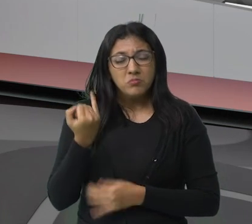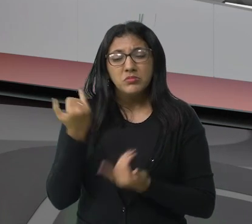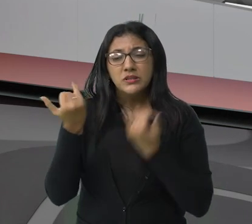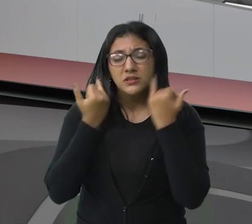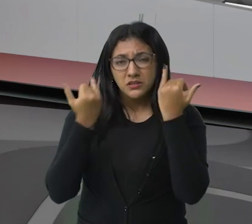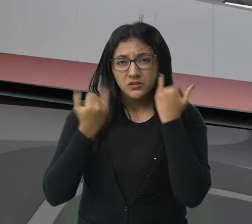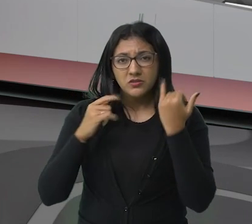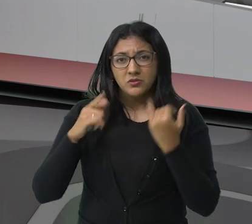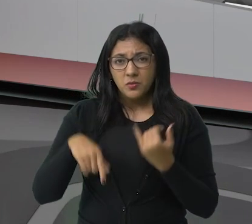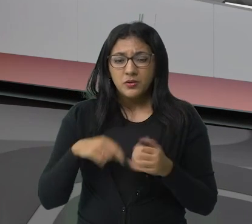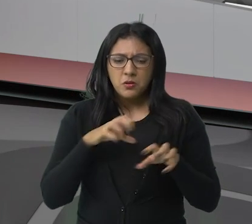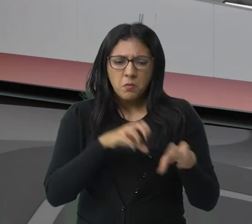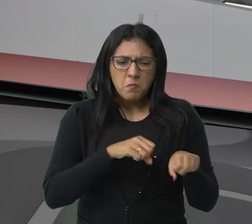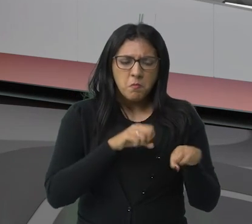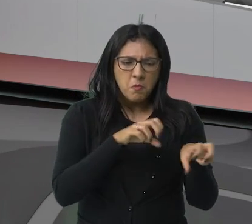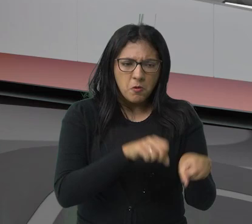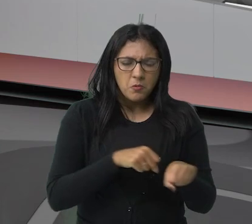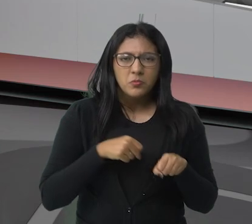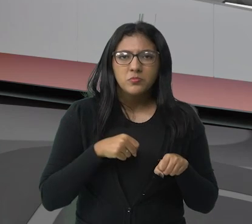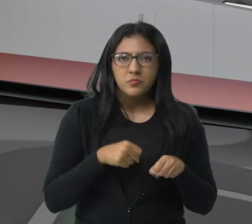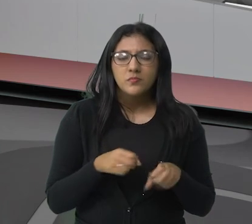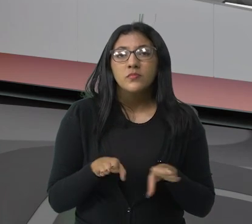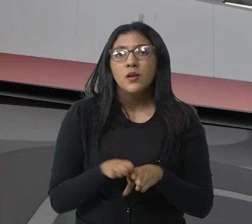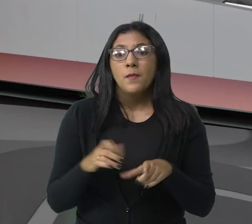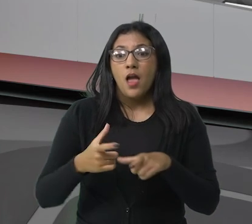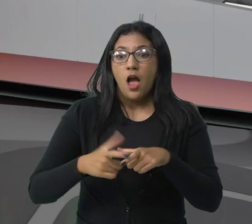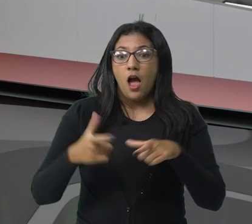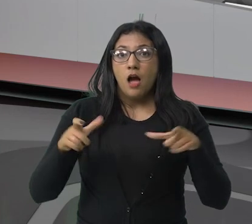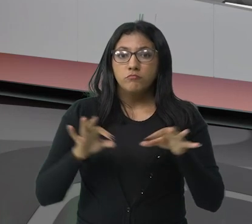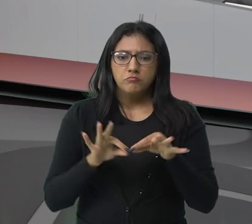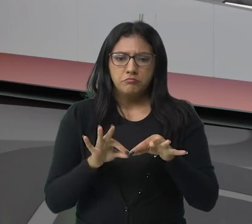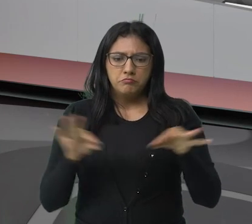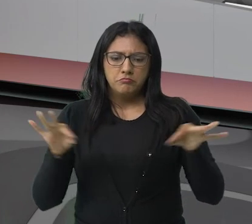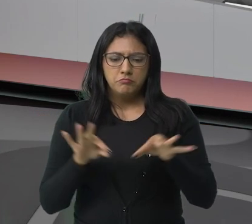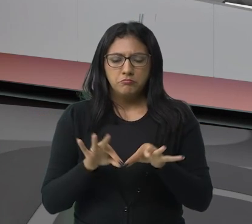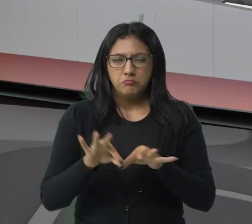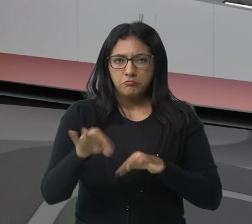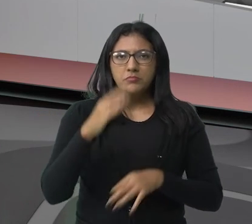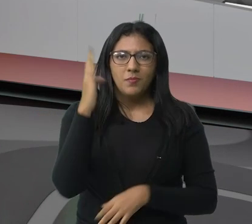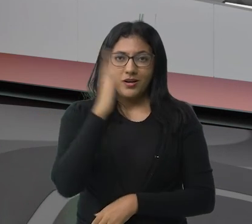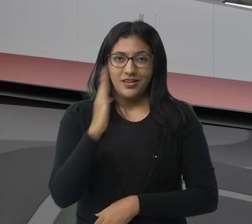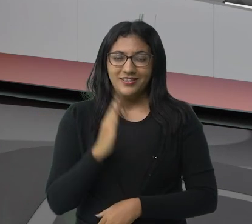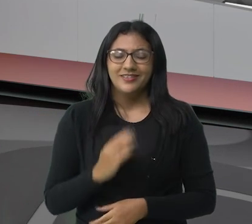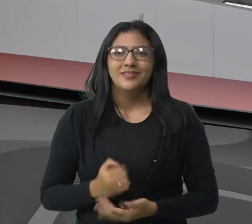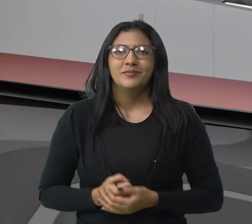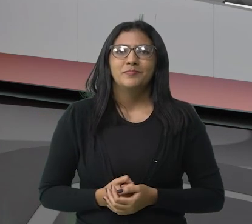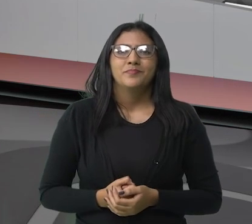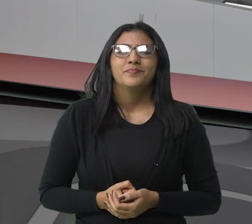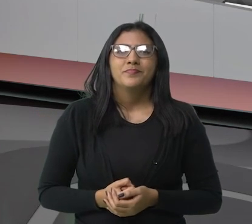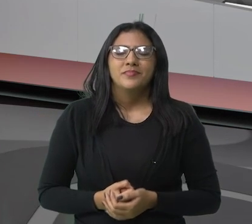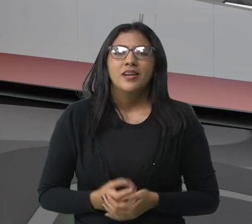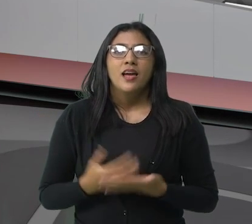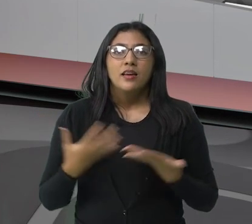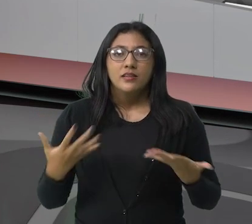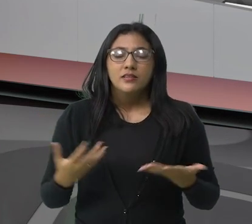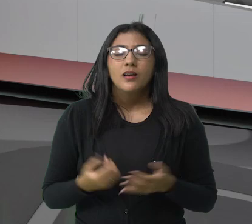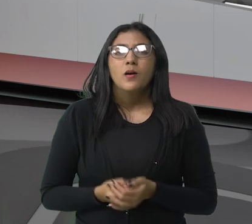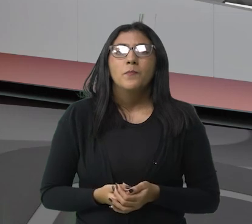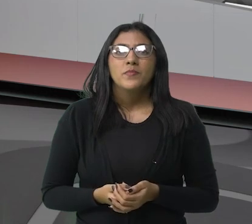essa exploração e acabou aumentando aí o território brasileiro, tá certo, gente? Então, assim, a